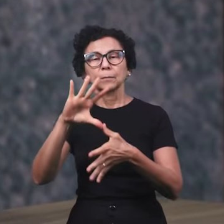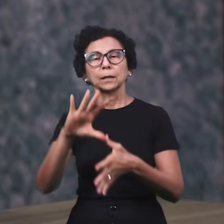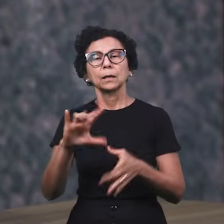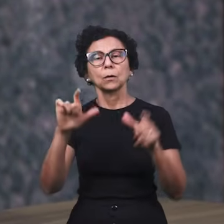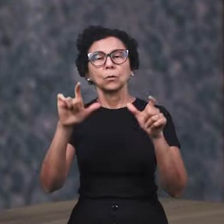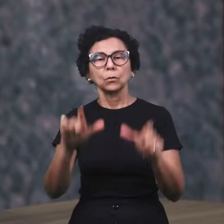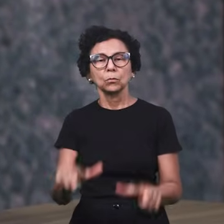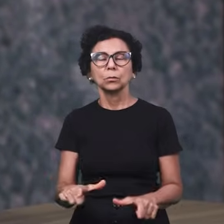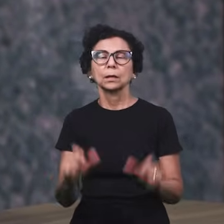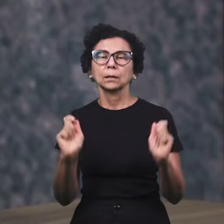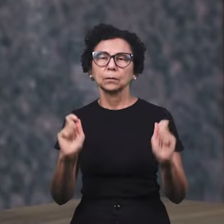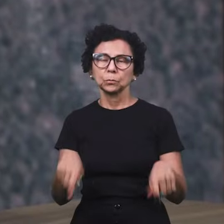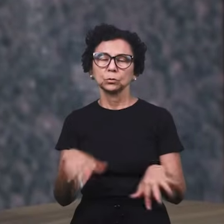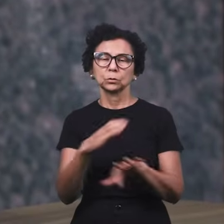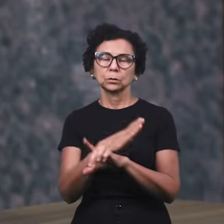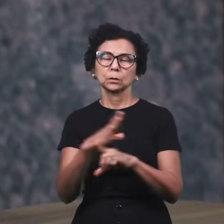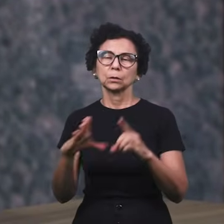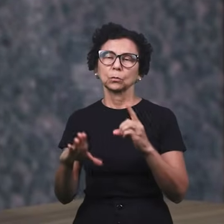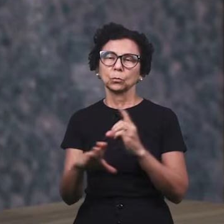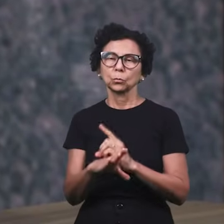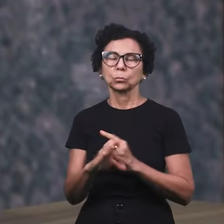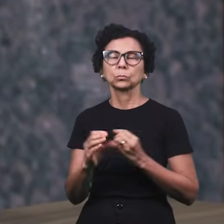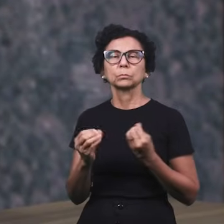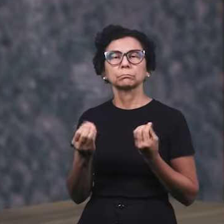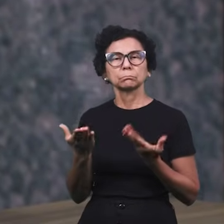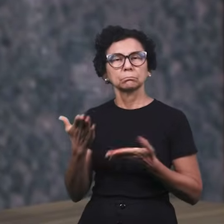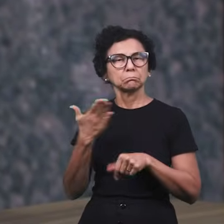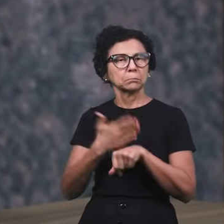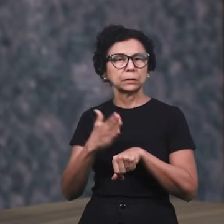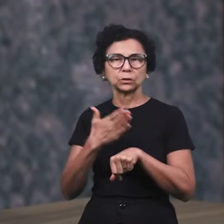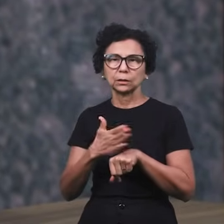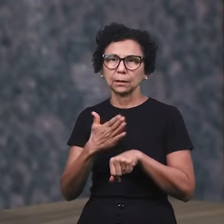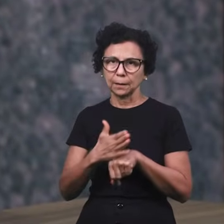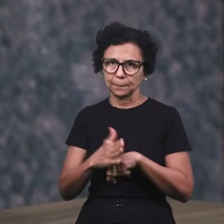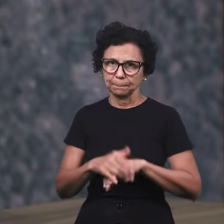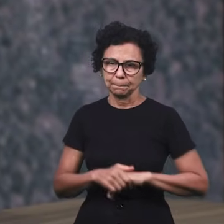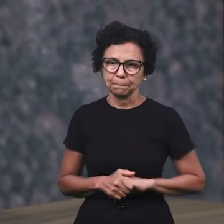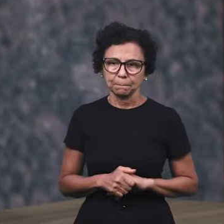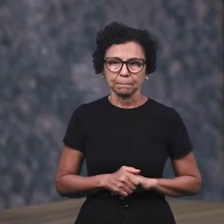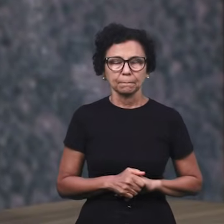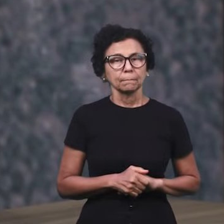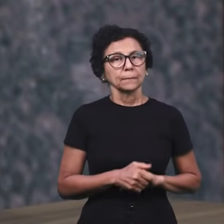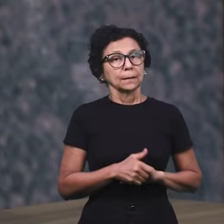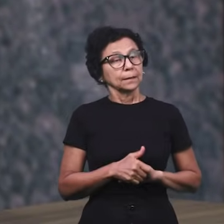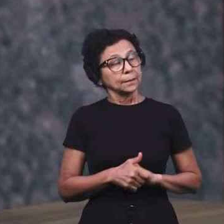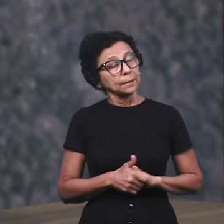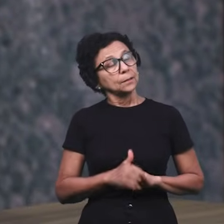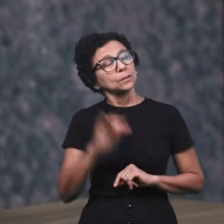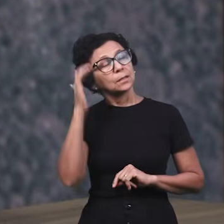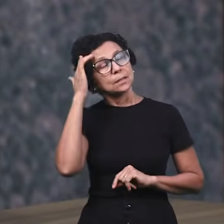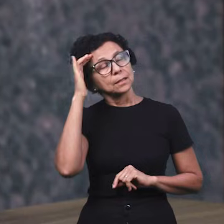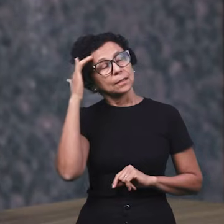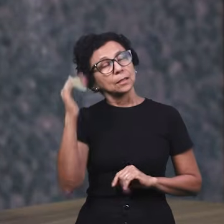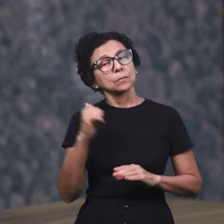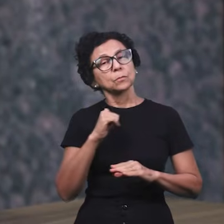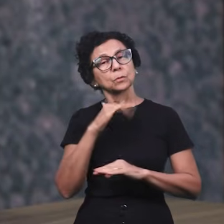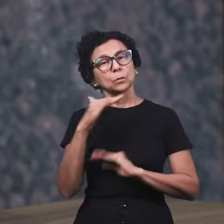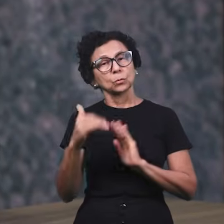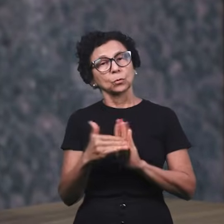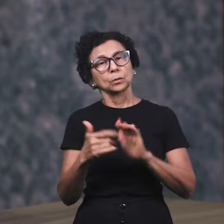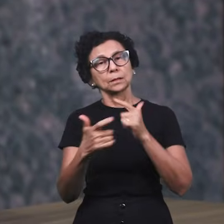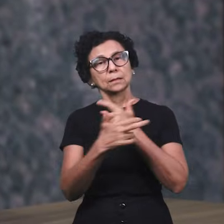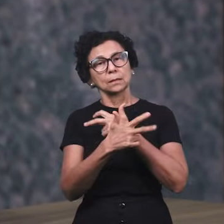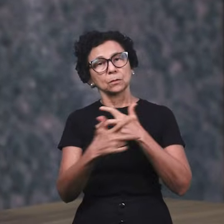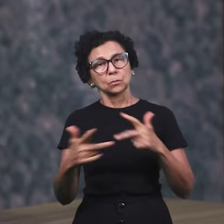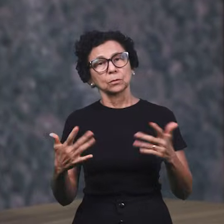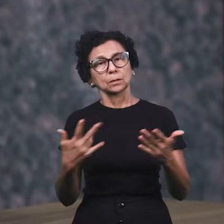culto, a sua convicção espiritual. E nós entendemos que todas as coisas que acontecem na história